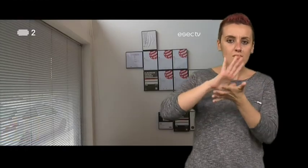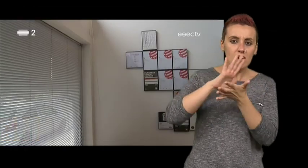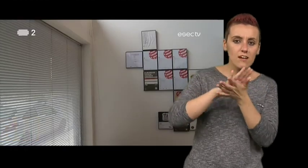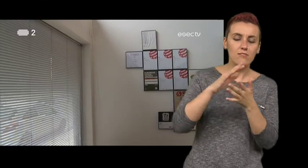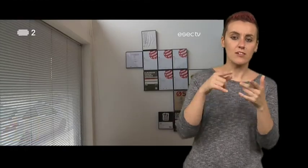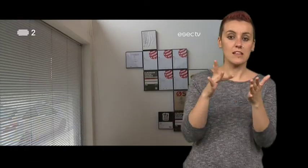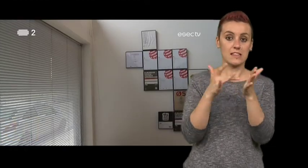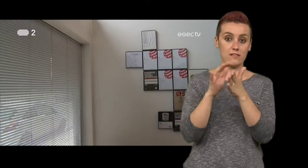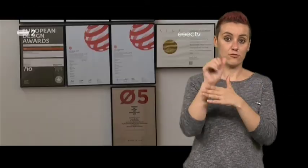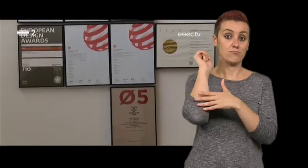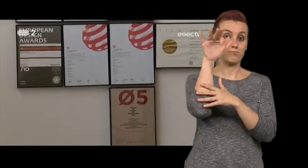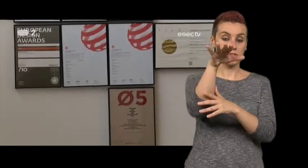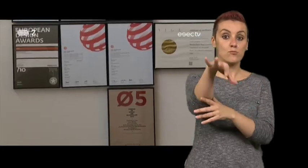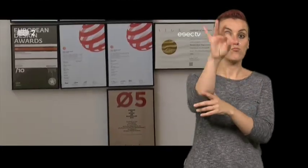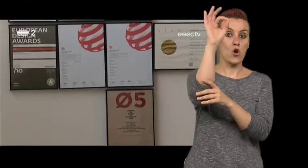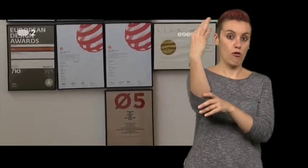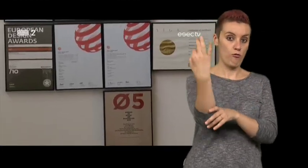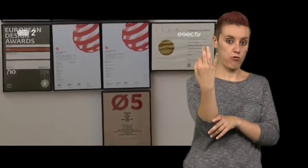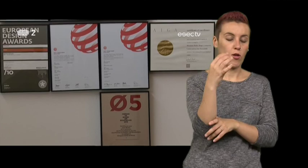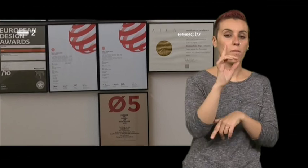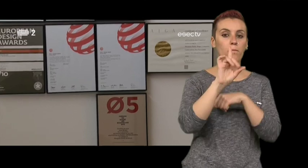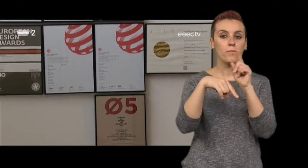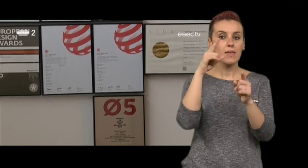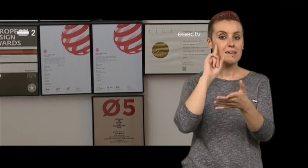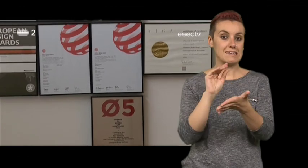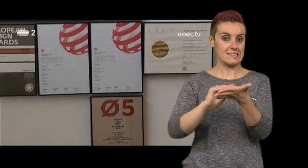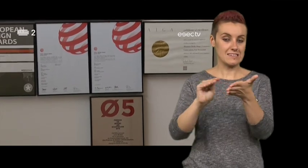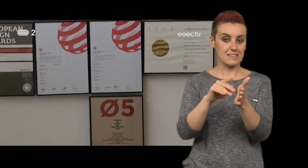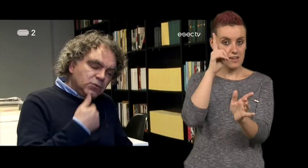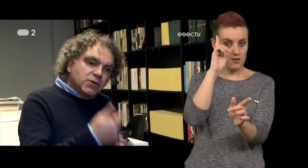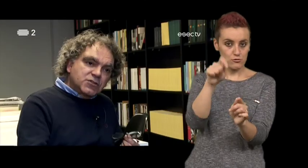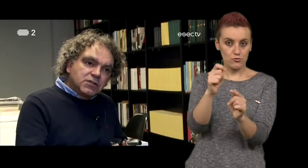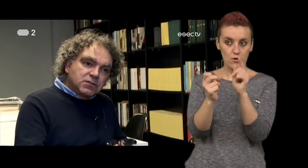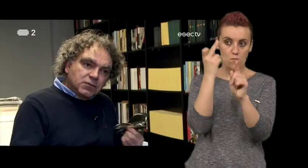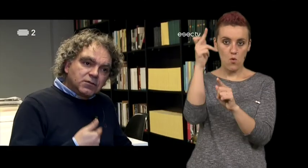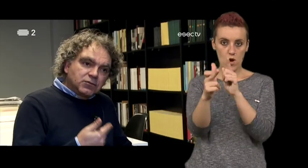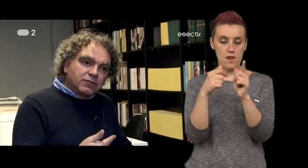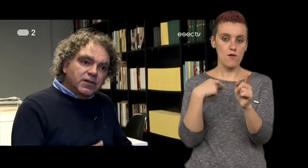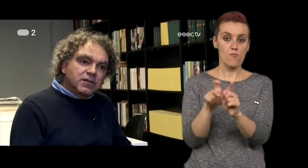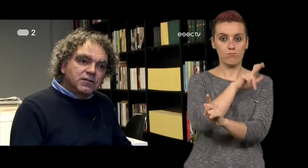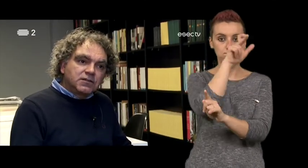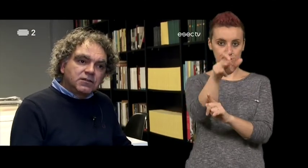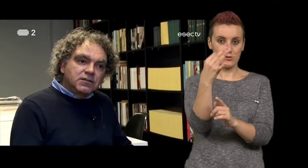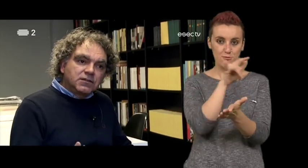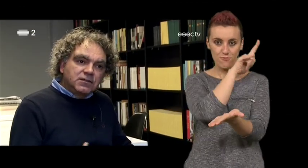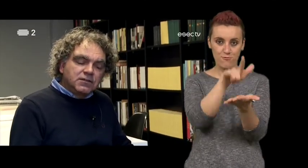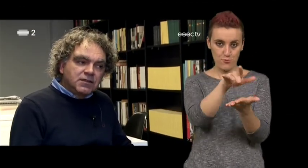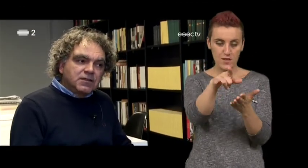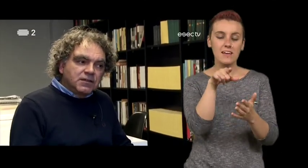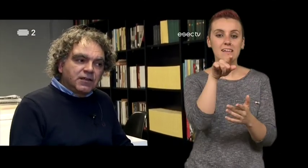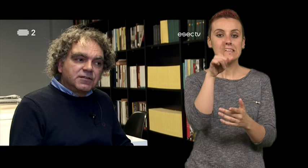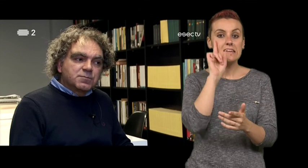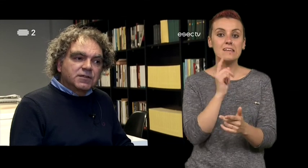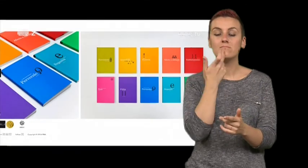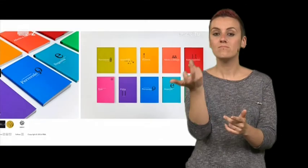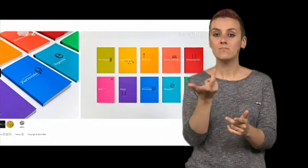Nós mandámos uns livros e foram selecionados. E depois a secretária do júri, no ano seguinte eu estive lá